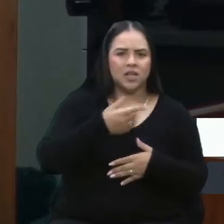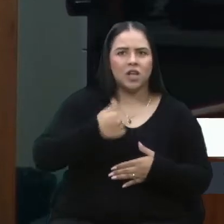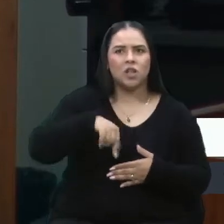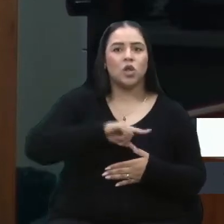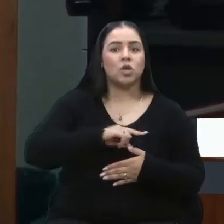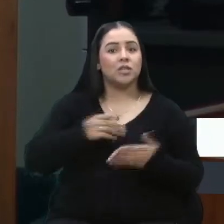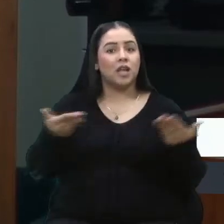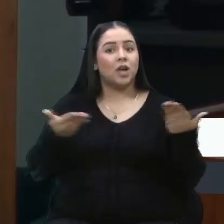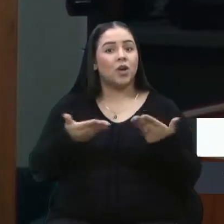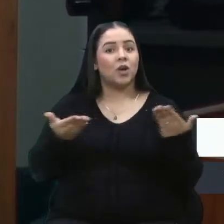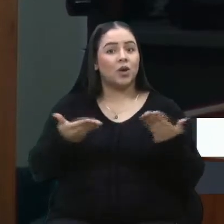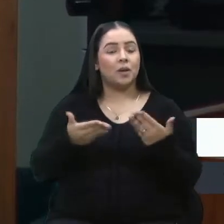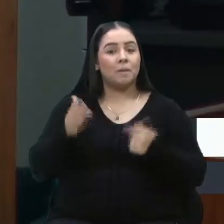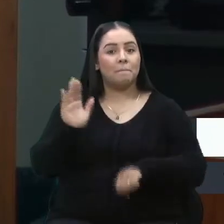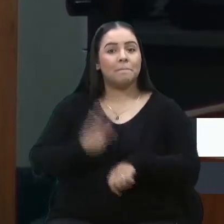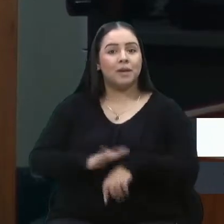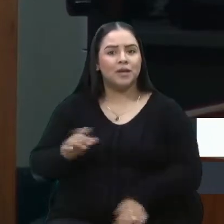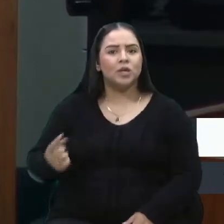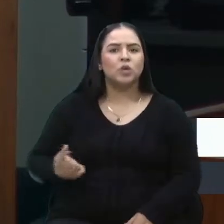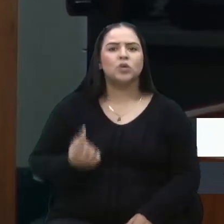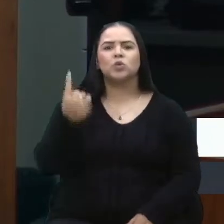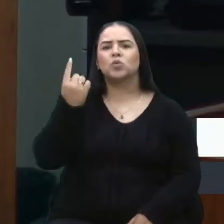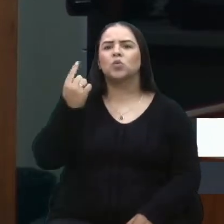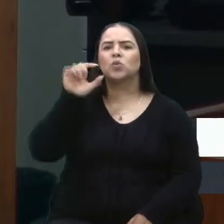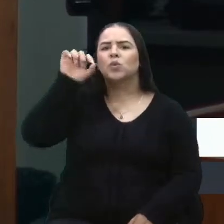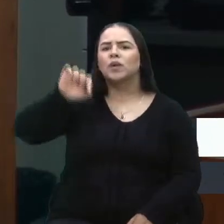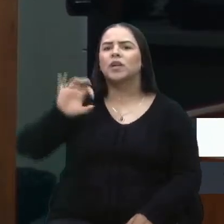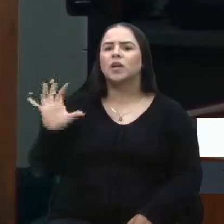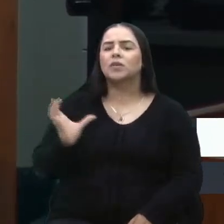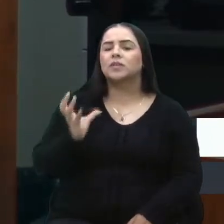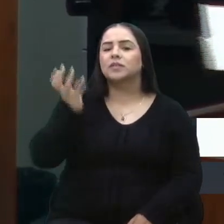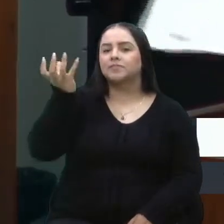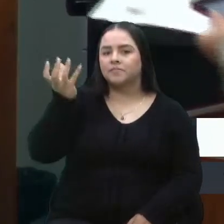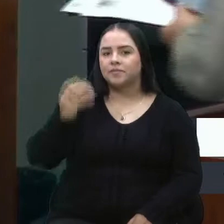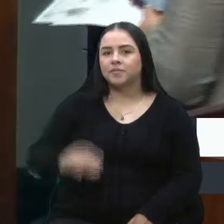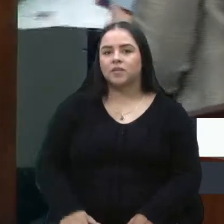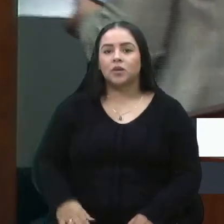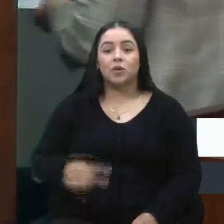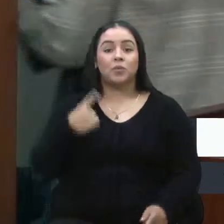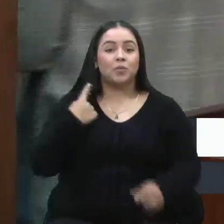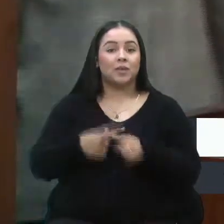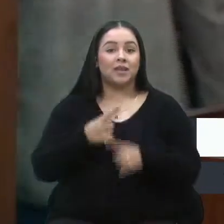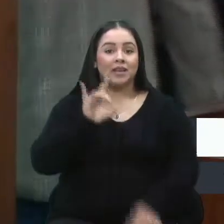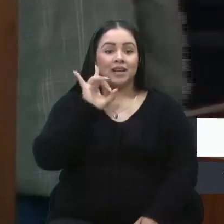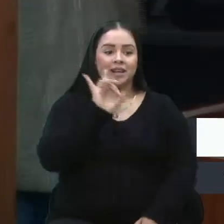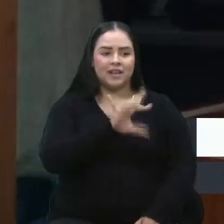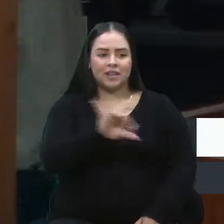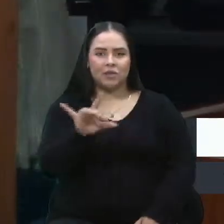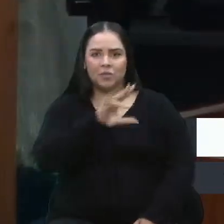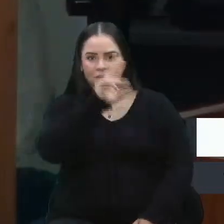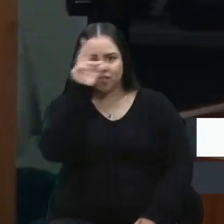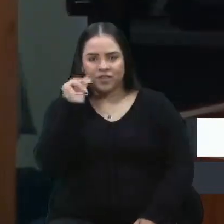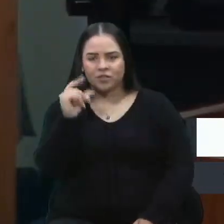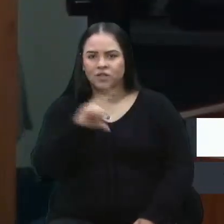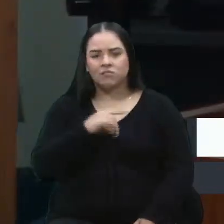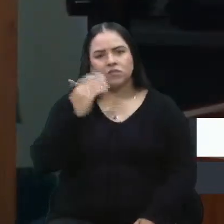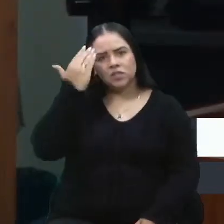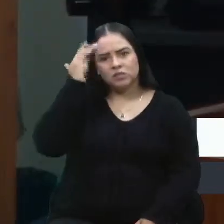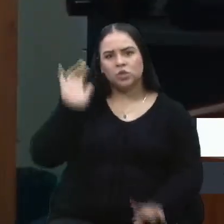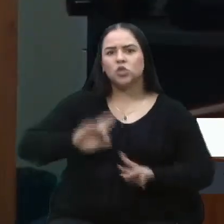tá tendo uma situação mais ADN Oi linda por quê porque cada Prefeito tem o entendimento